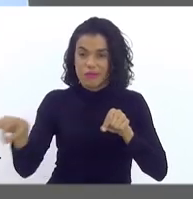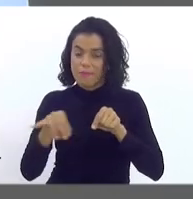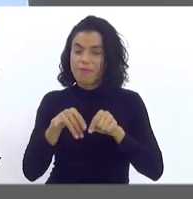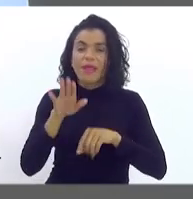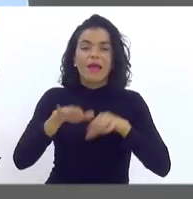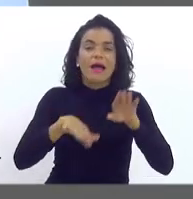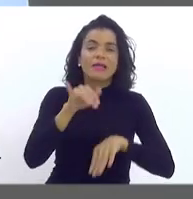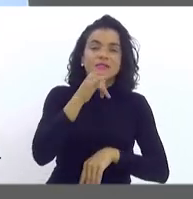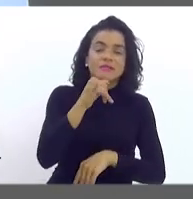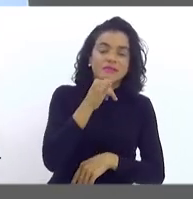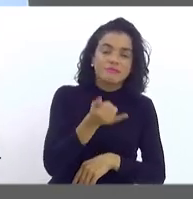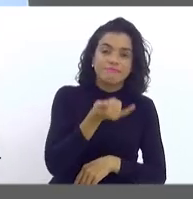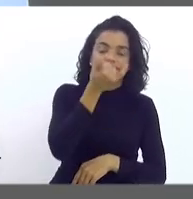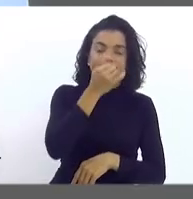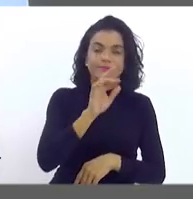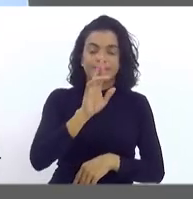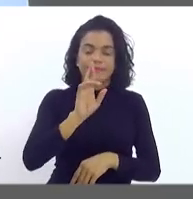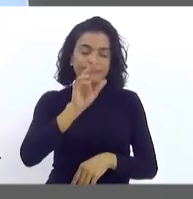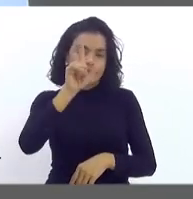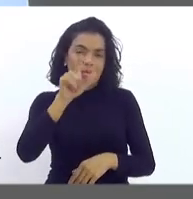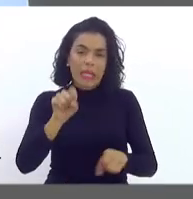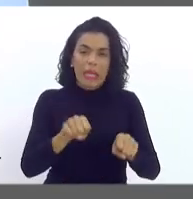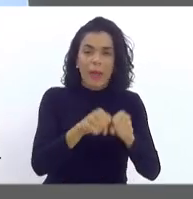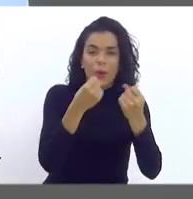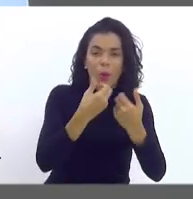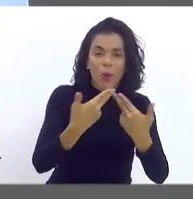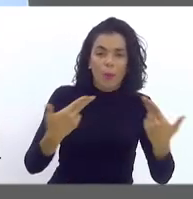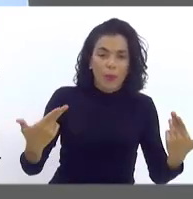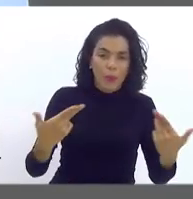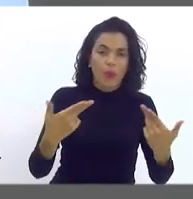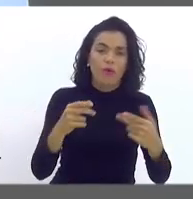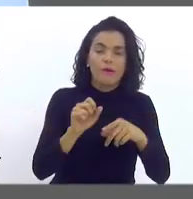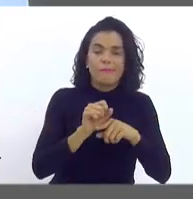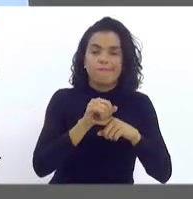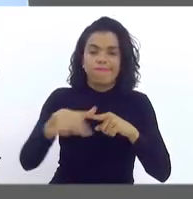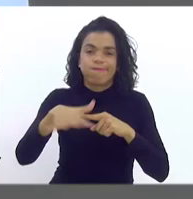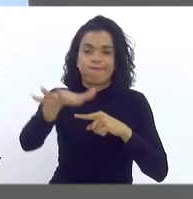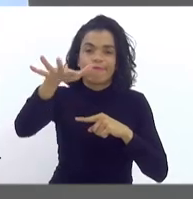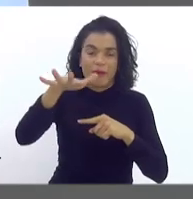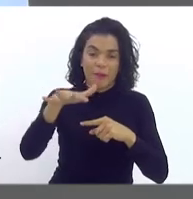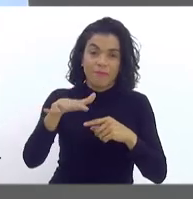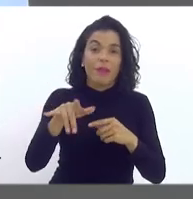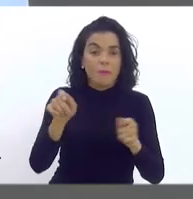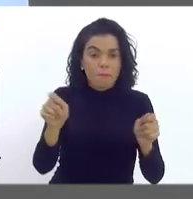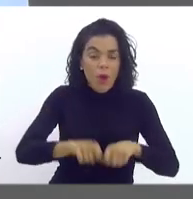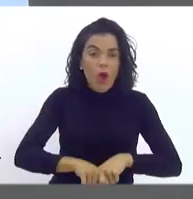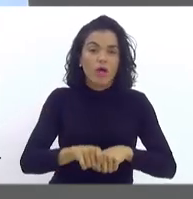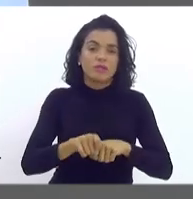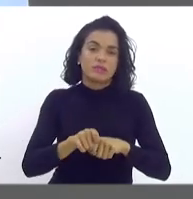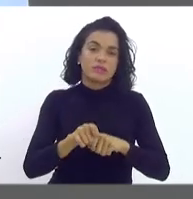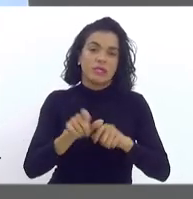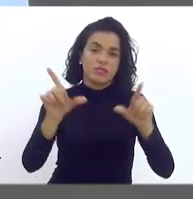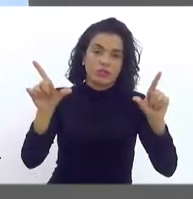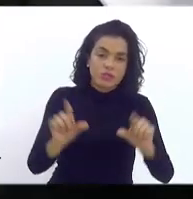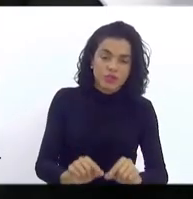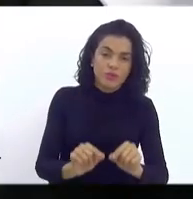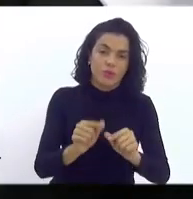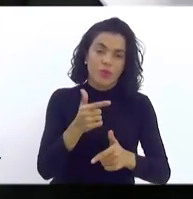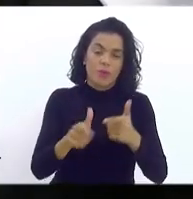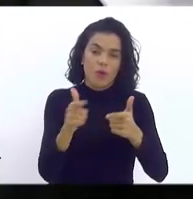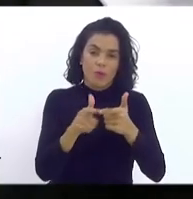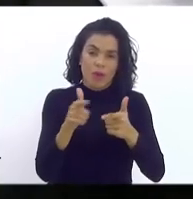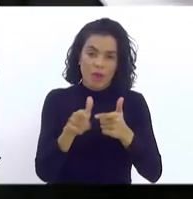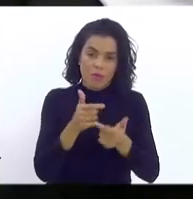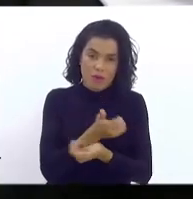de uma avaria, em caso de qualquer incidente na rede, ele possa afetar o menor número de clientes possível.